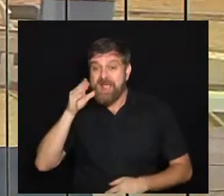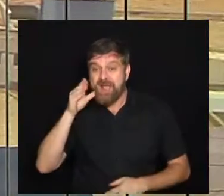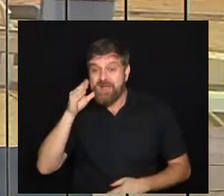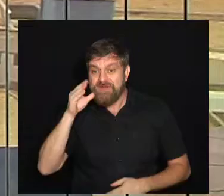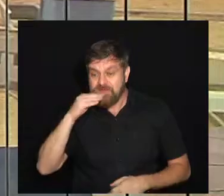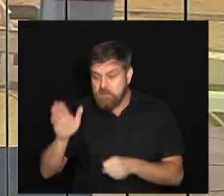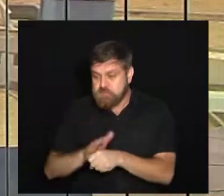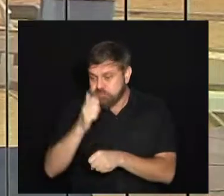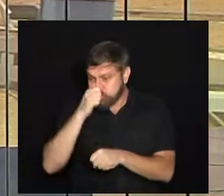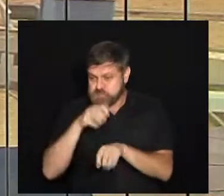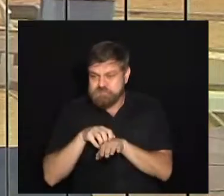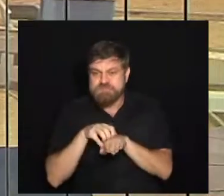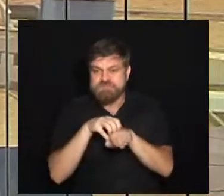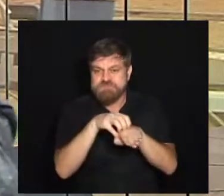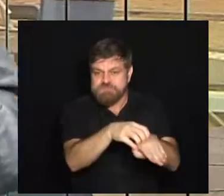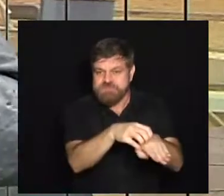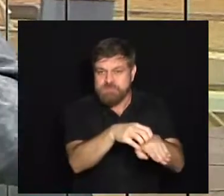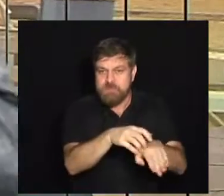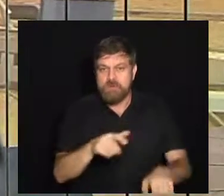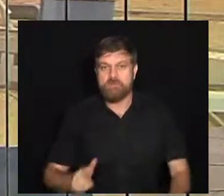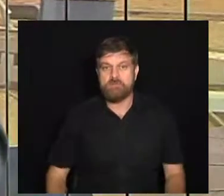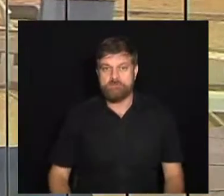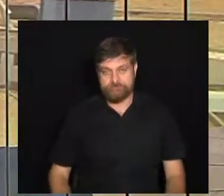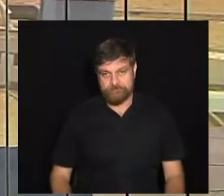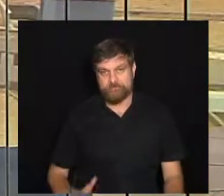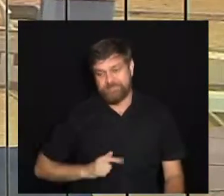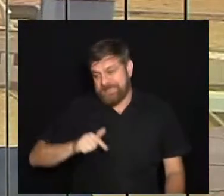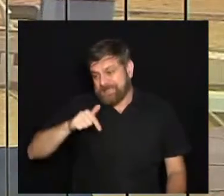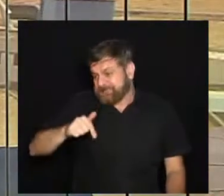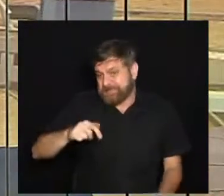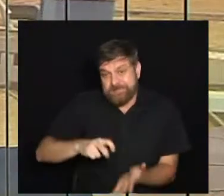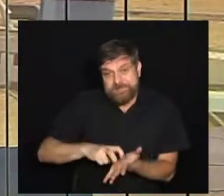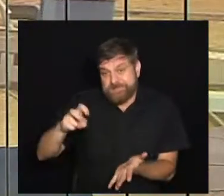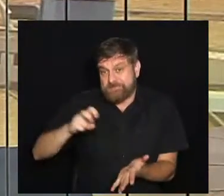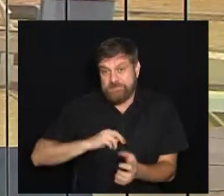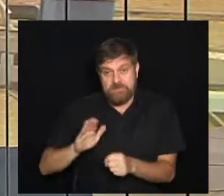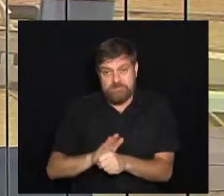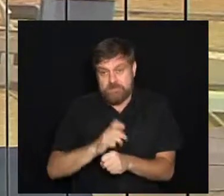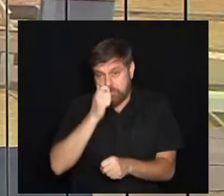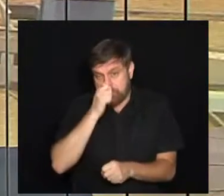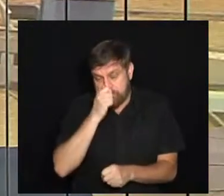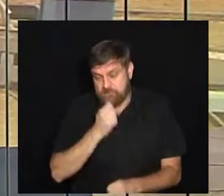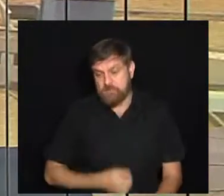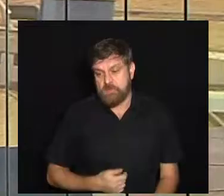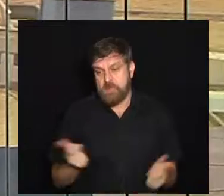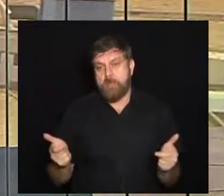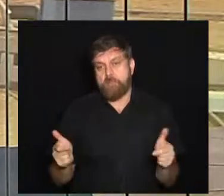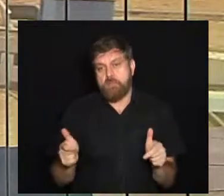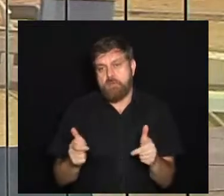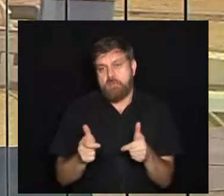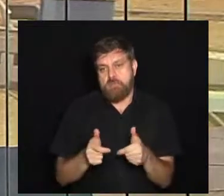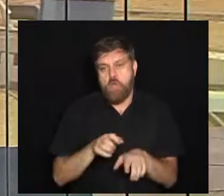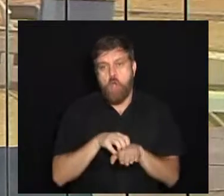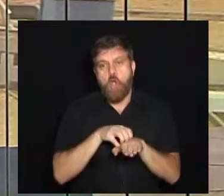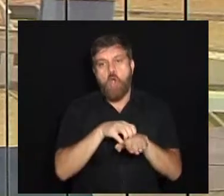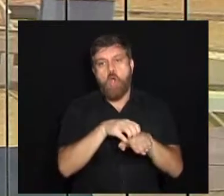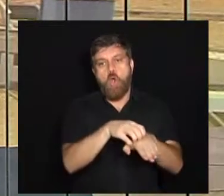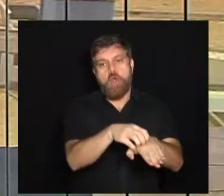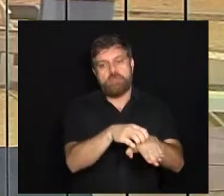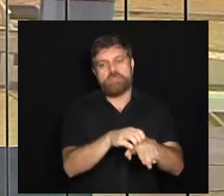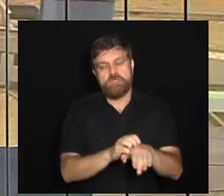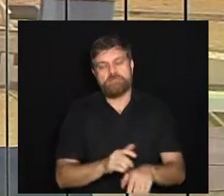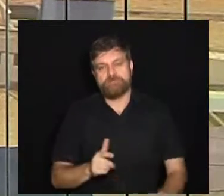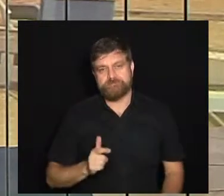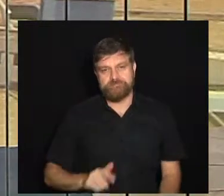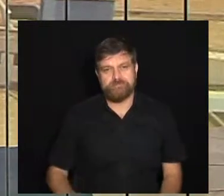ônibus que a turma que tá indo é comprei o da manhã às sete da manhã só isso já já folga já esvazia as lotações um bocado ok